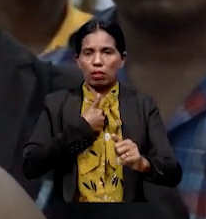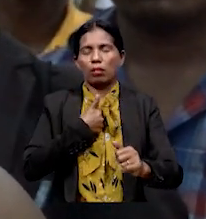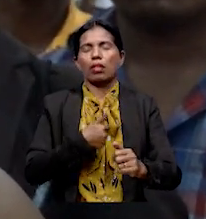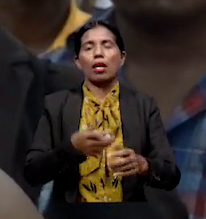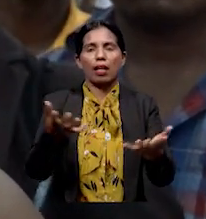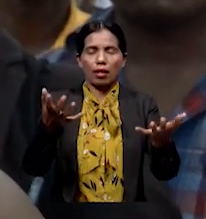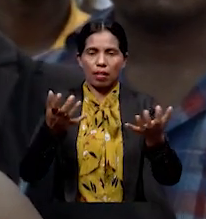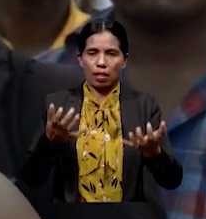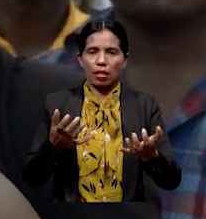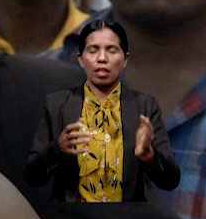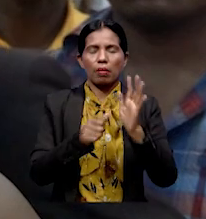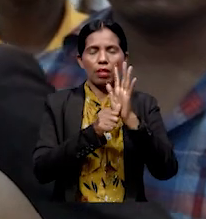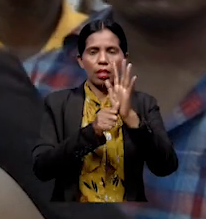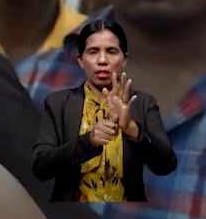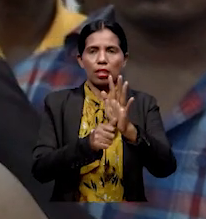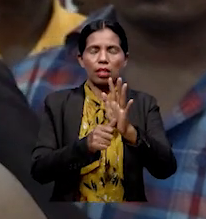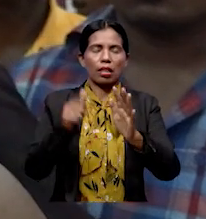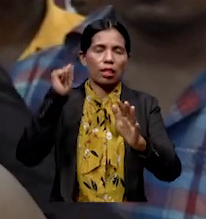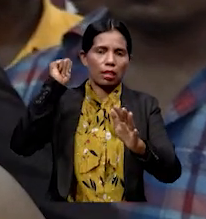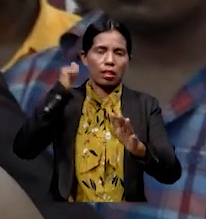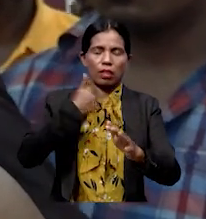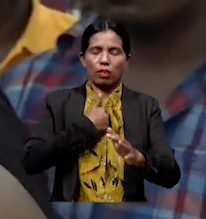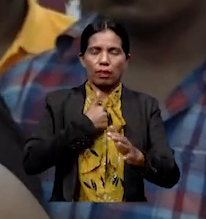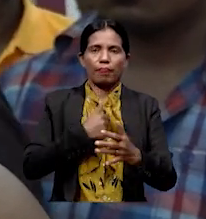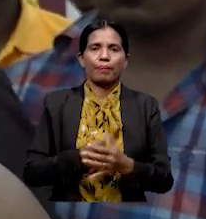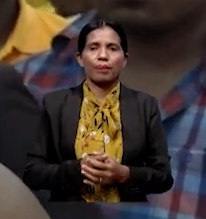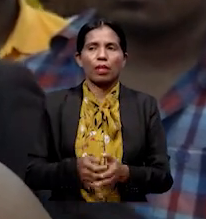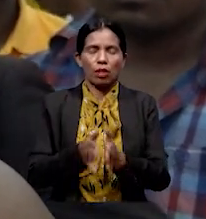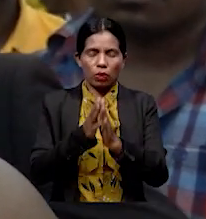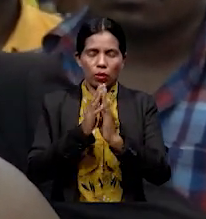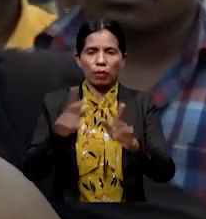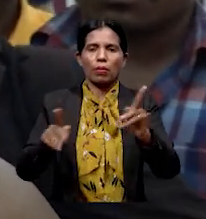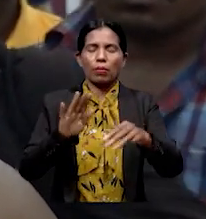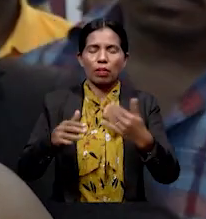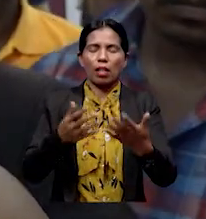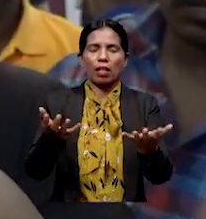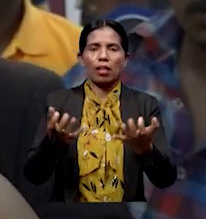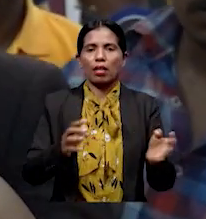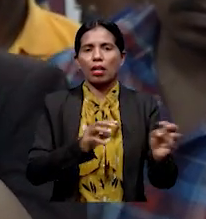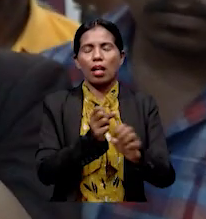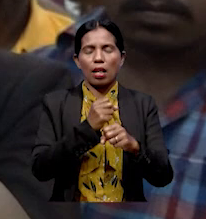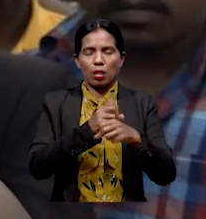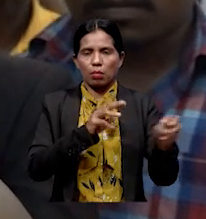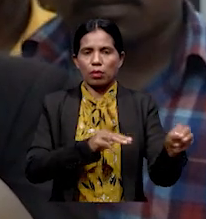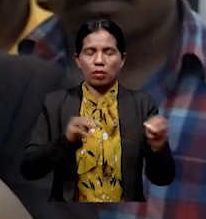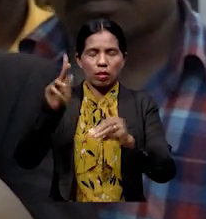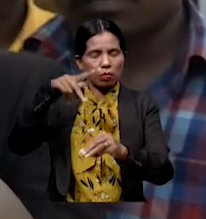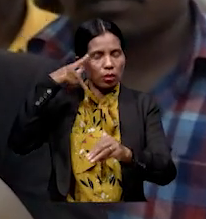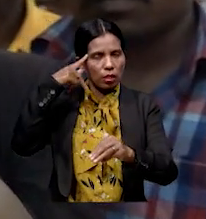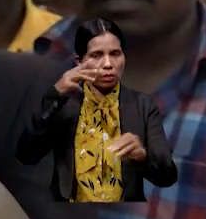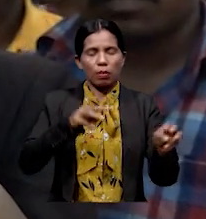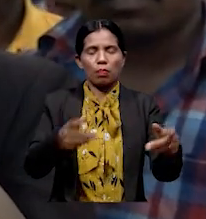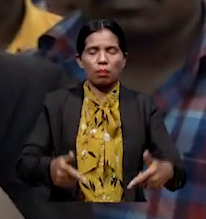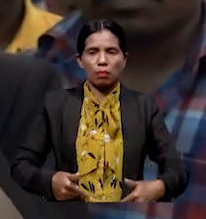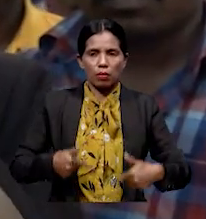cara apresenta a candidatura. Exigência da popular, cara, a mudança política, mudança para Mauricio e a